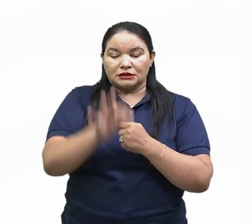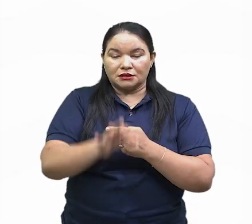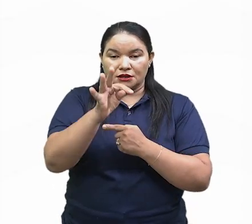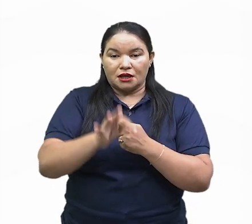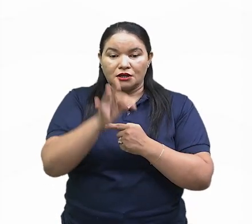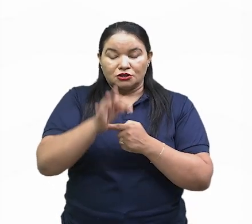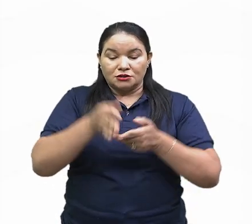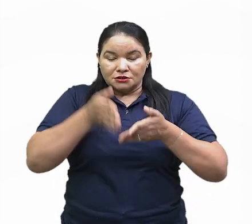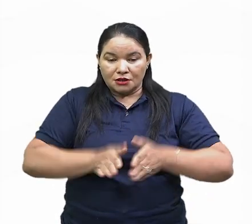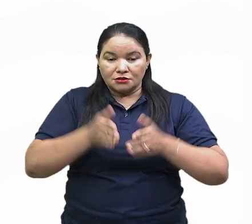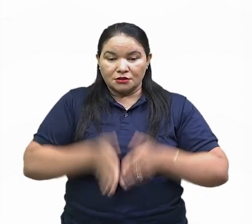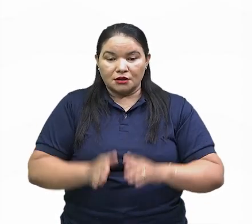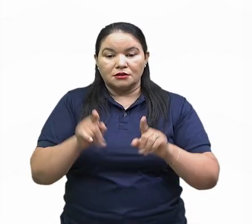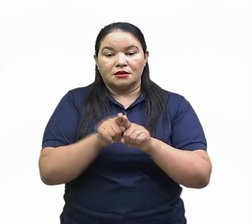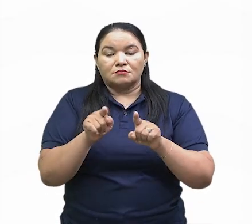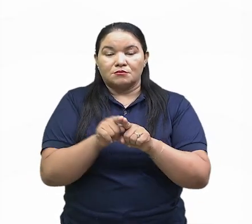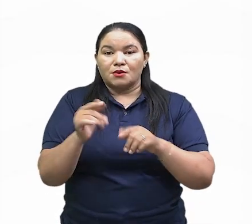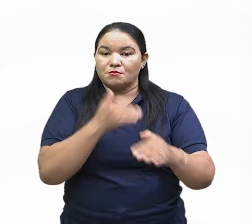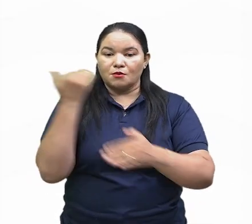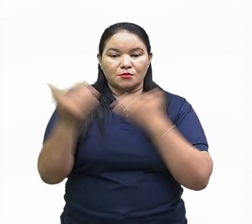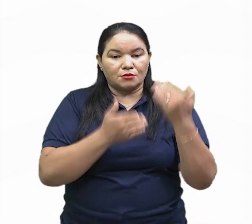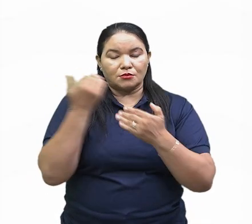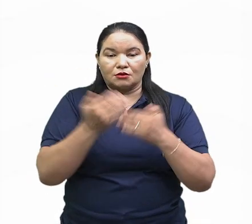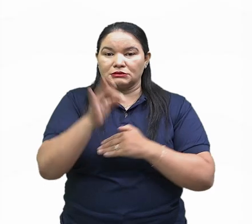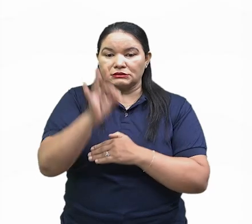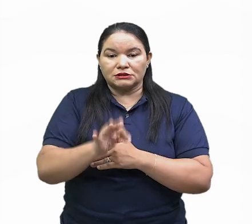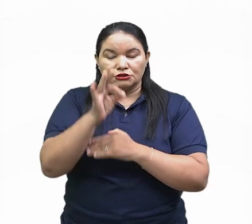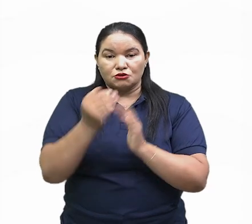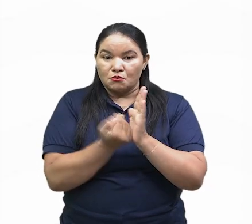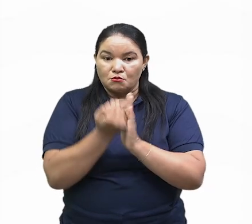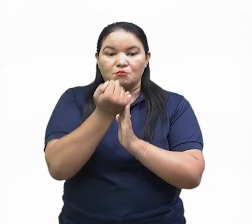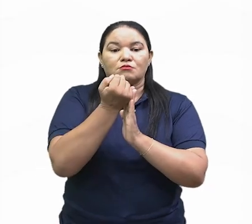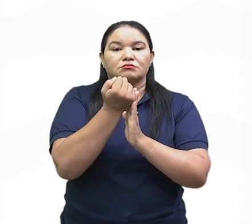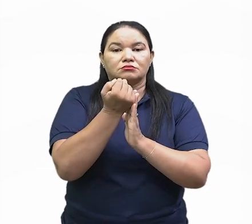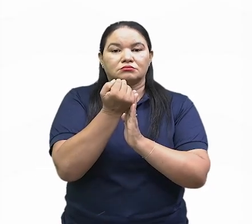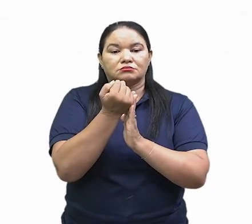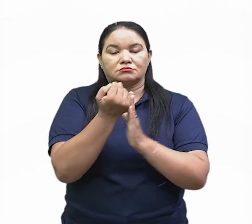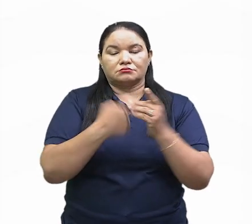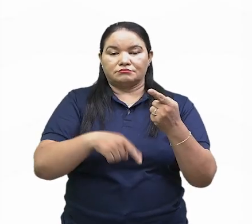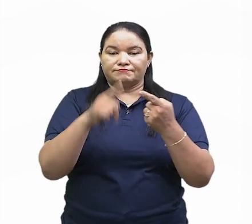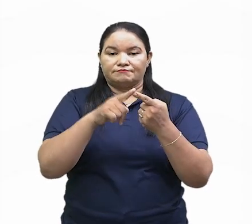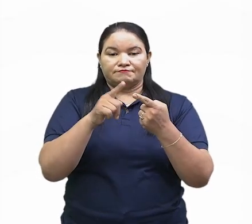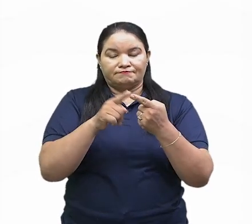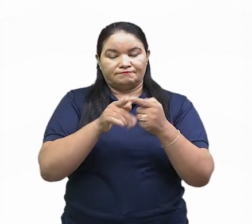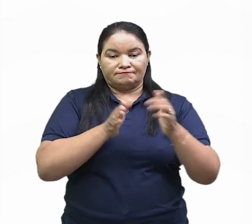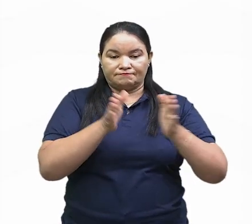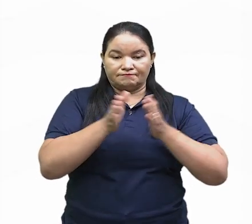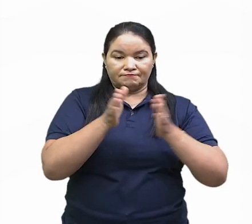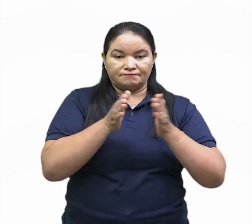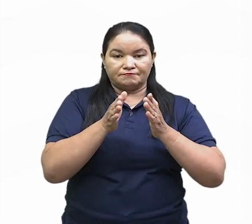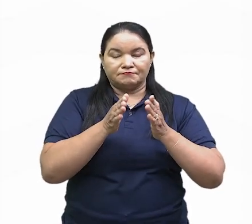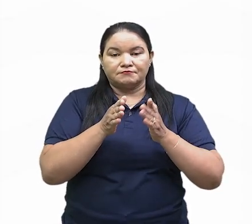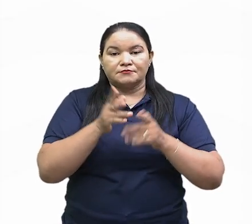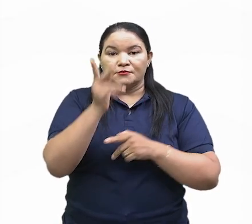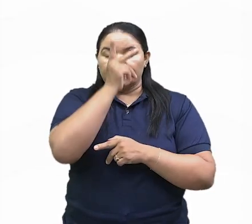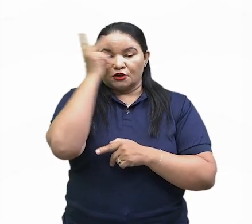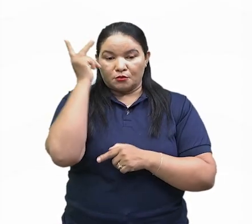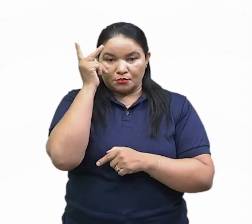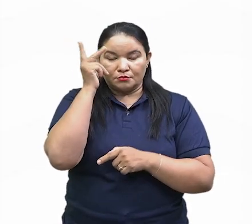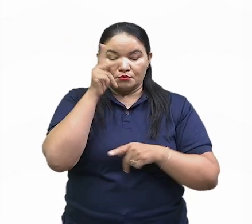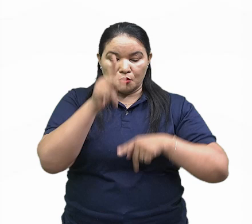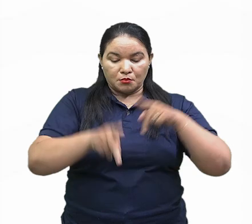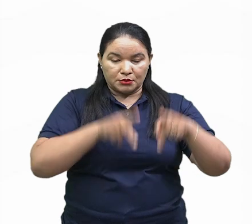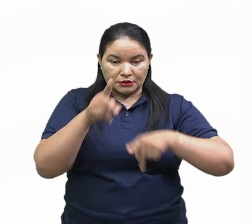de natalidade e mortalidade, vai se referir à primeira fase, onde a população